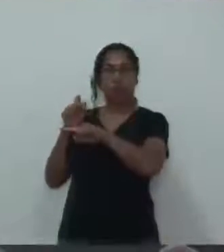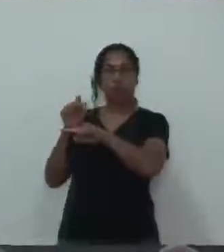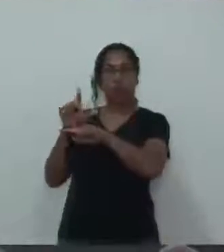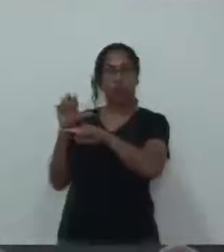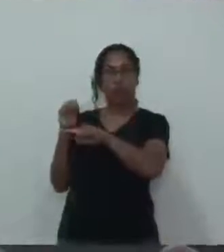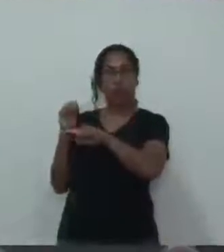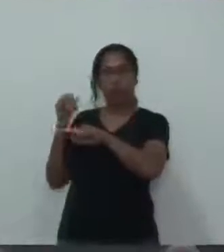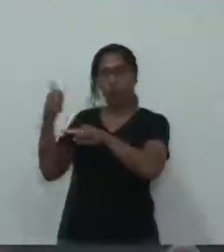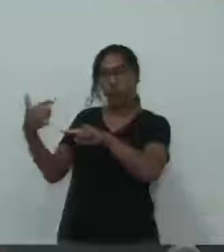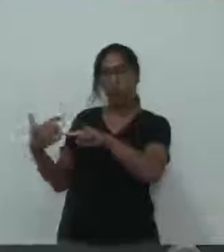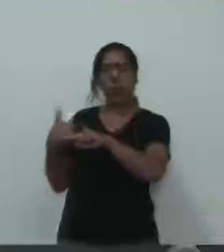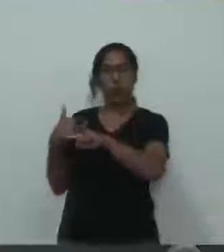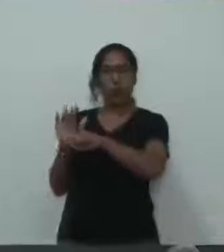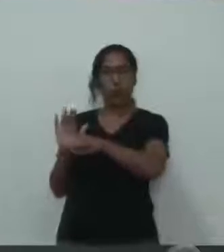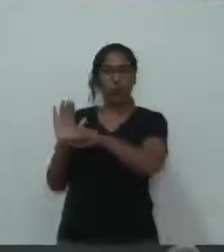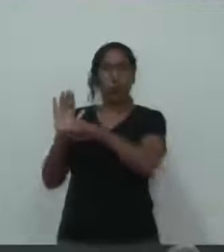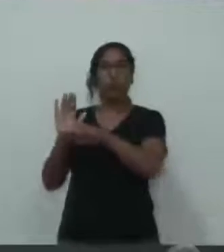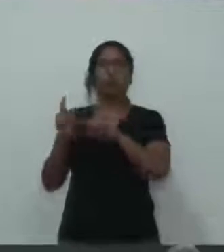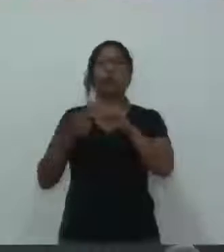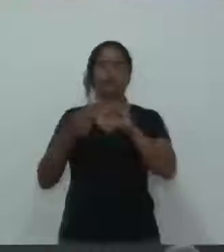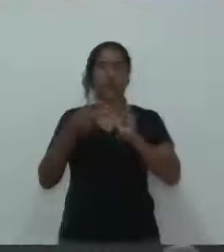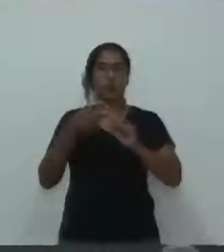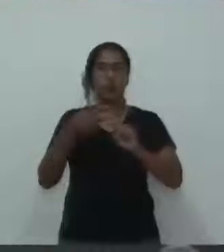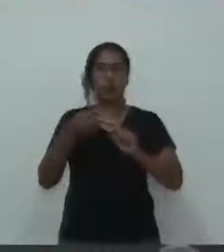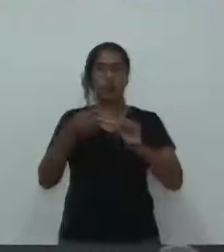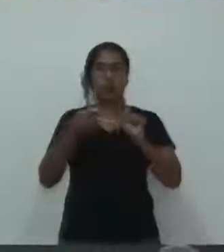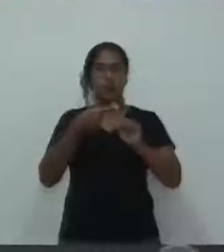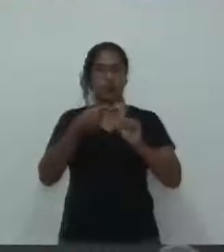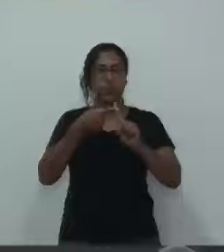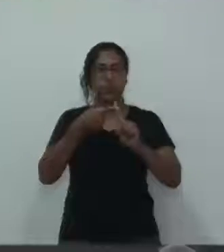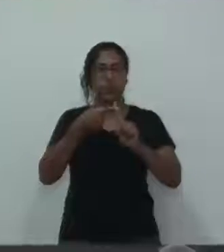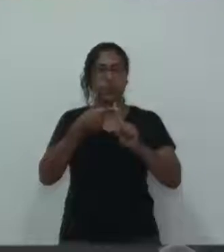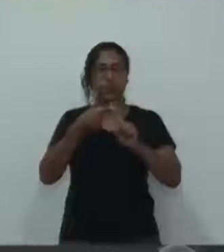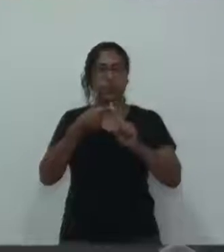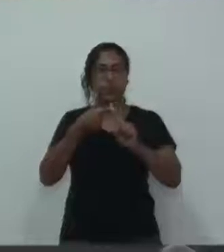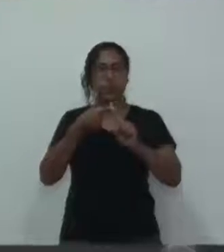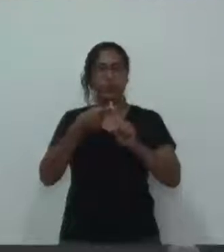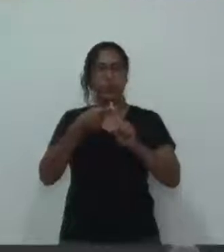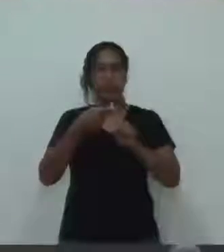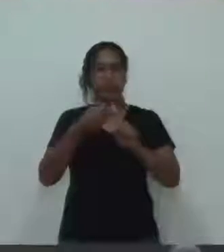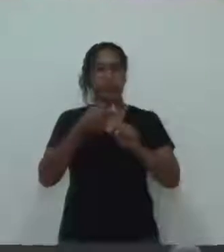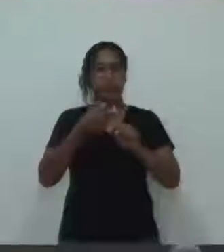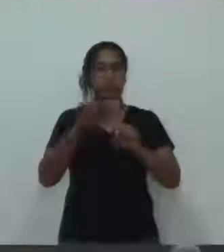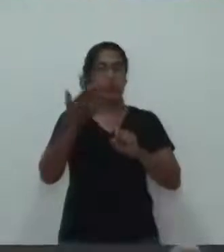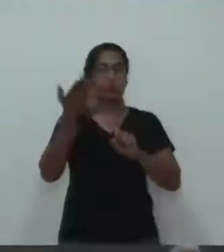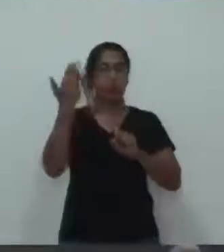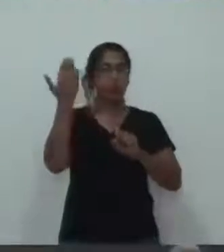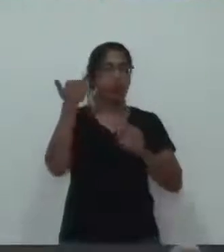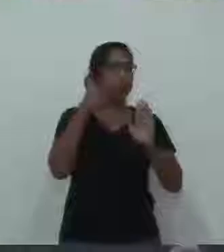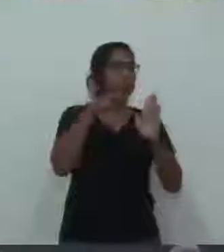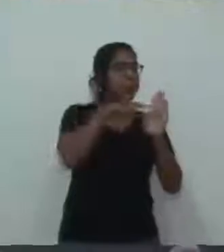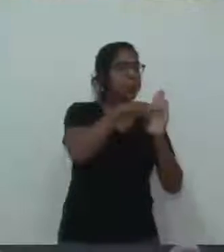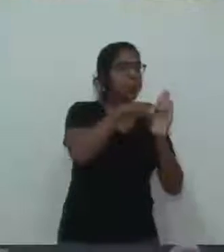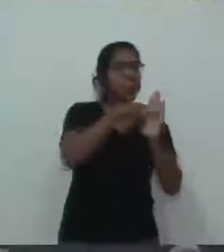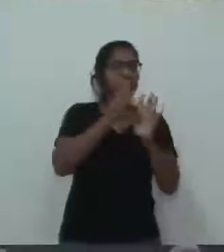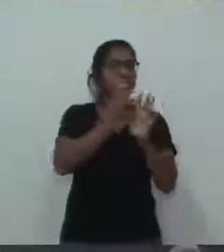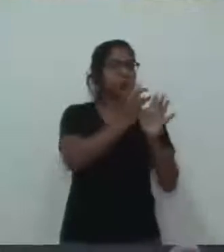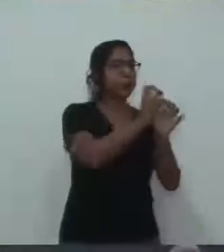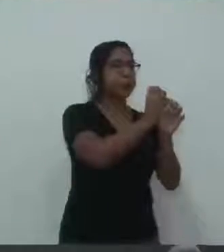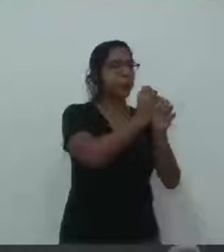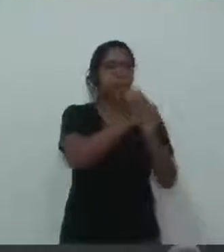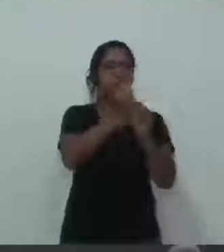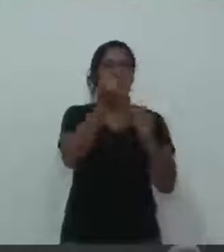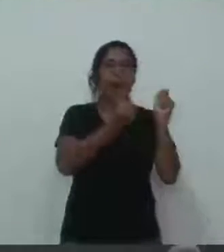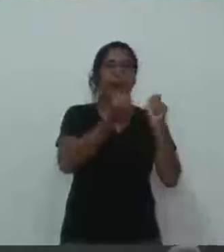Palmeira em dois aspectos. Primeiro, nós temos o último censo, né, a frota de veículos do Denatran, registrou